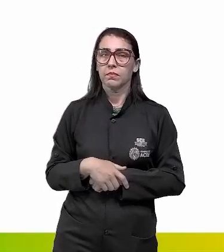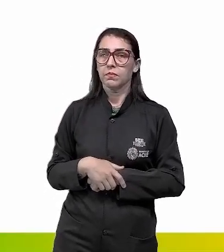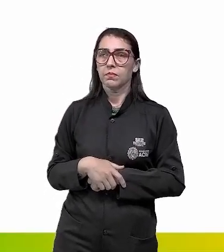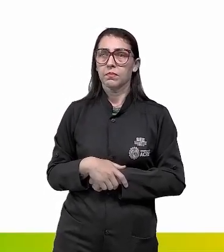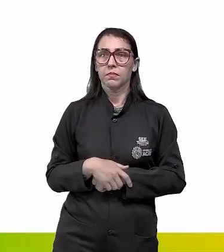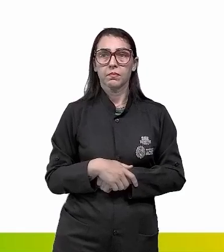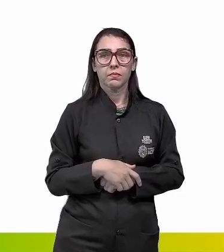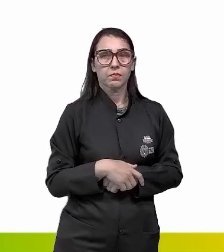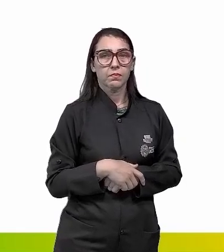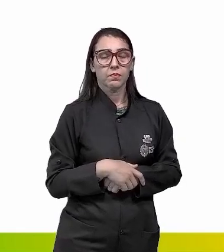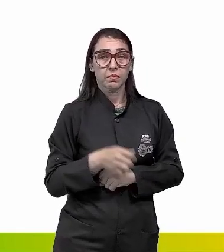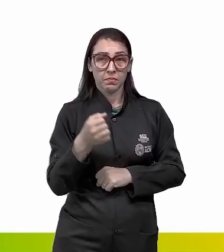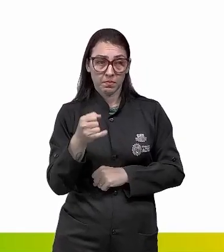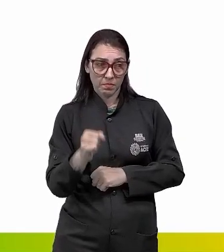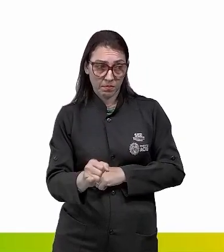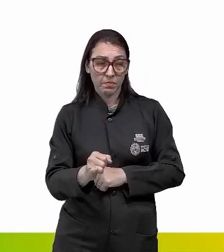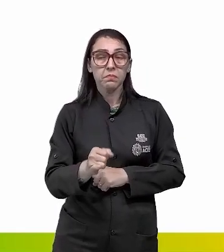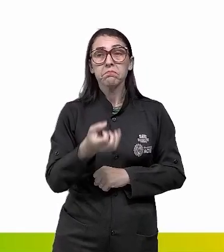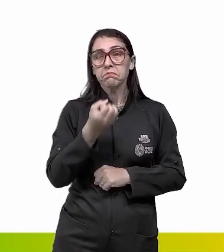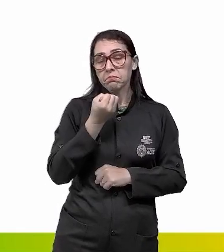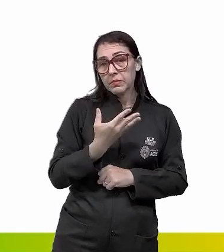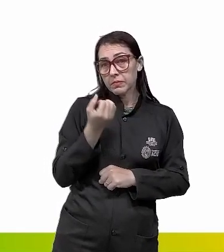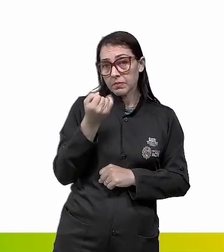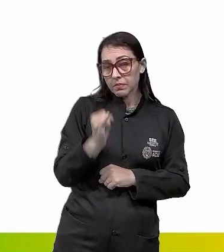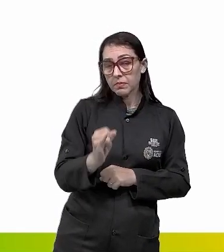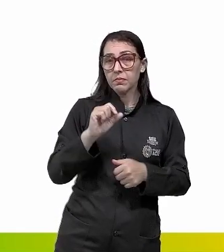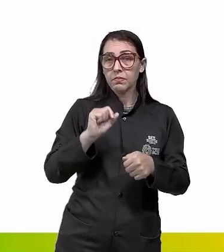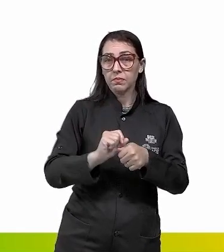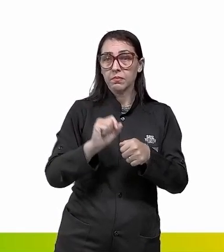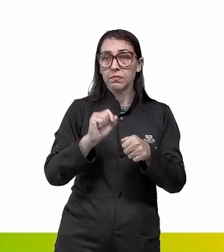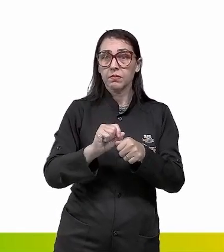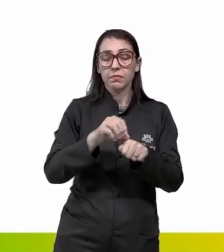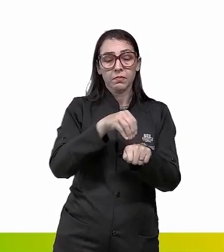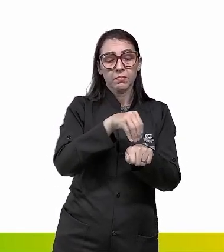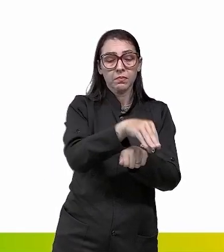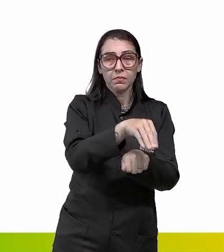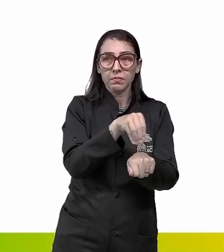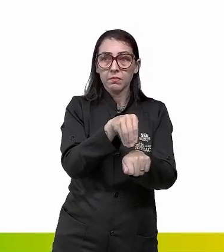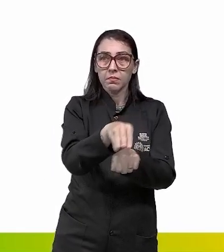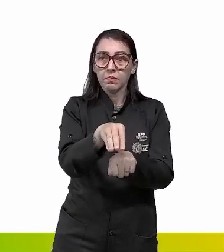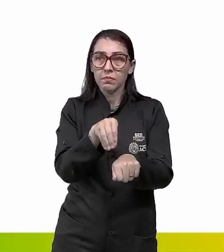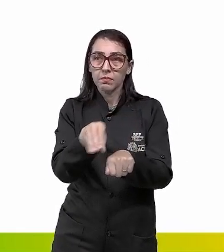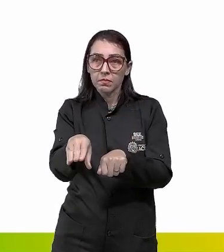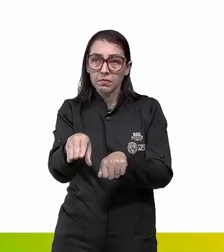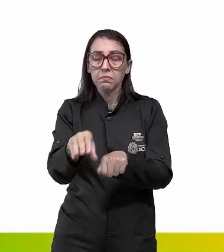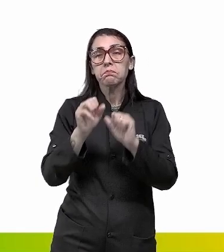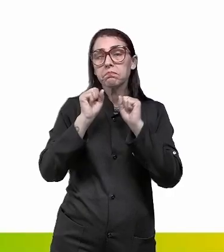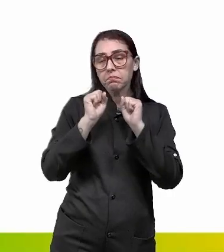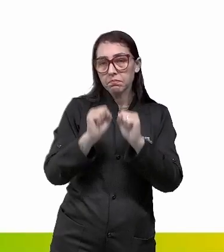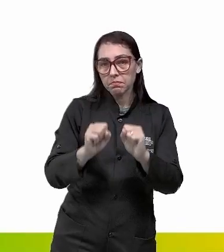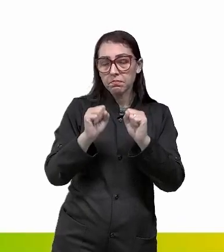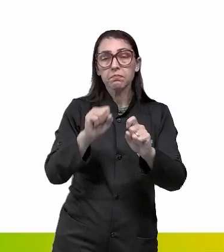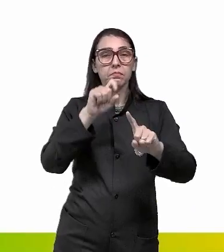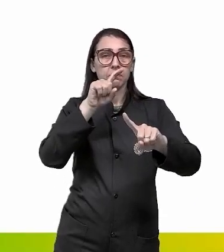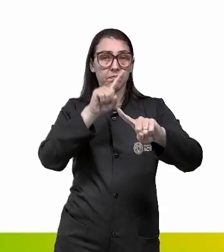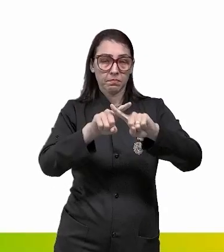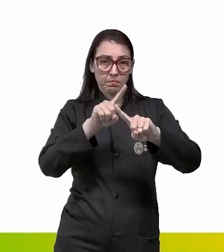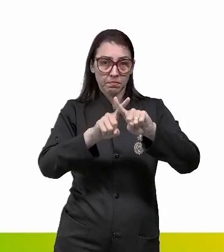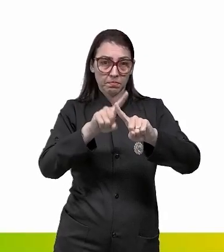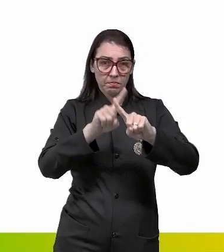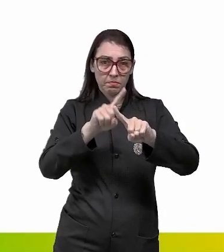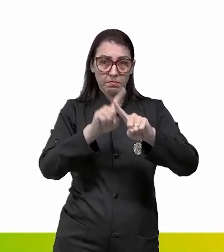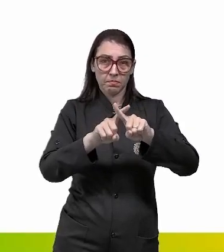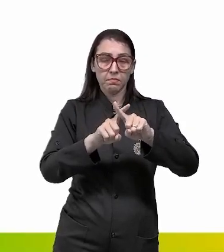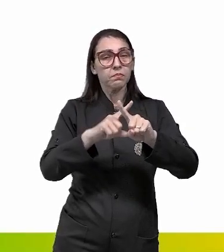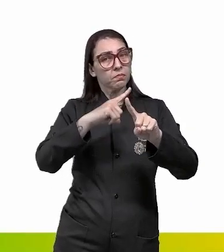Assim já está bom. Se você quiser deixar assim, já está bom. Se quiser fazer a distribuição, a distributiva, você pode multiplicar